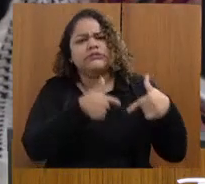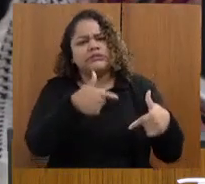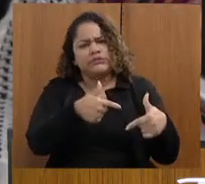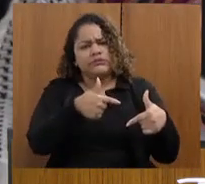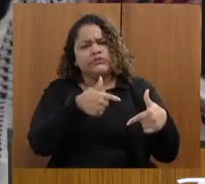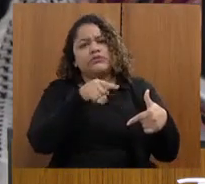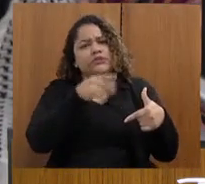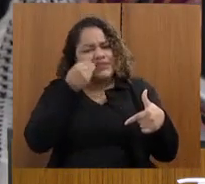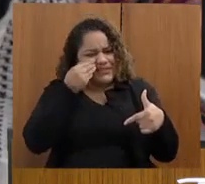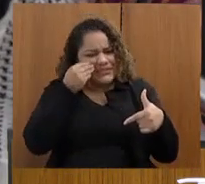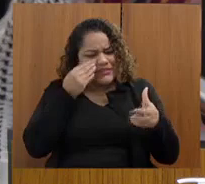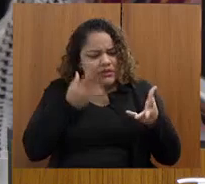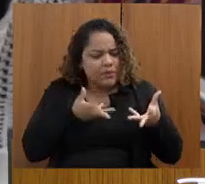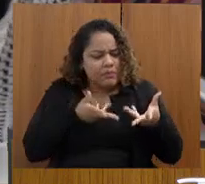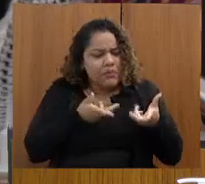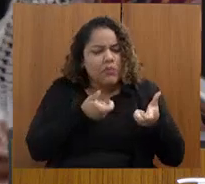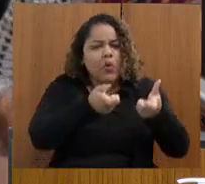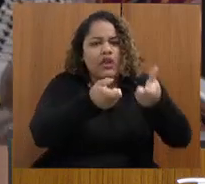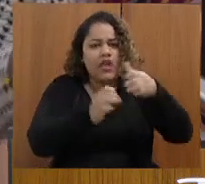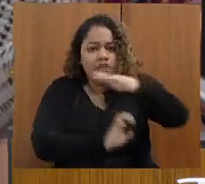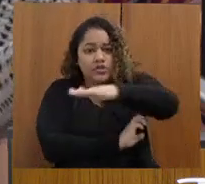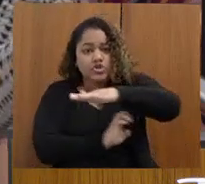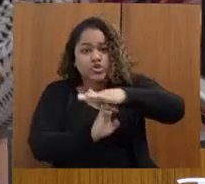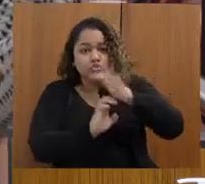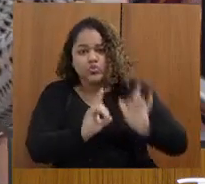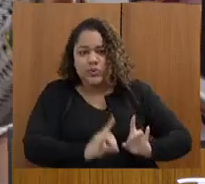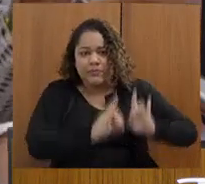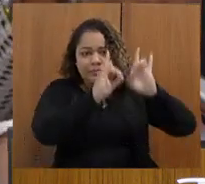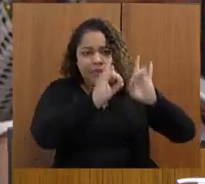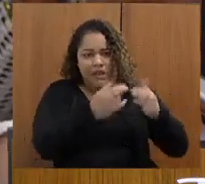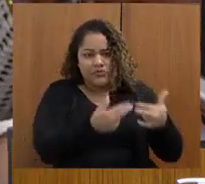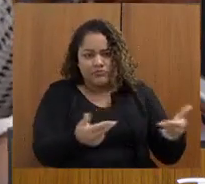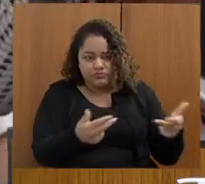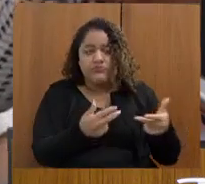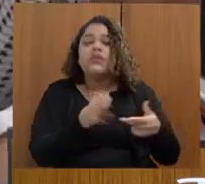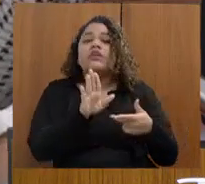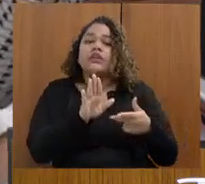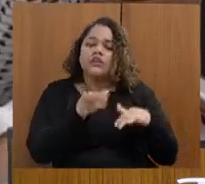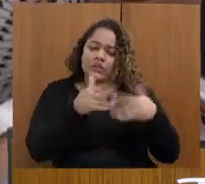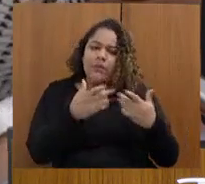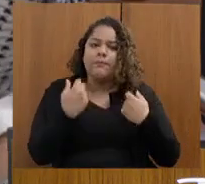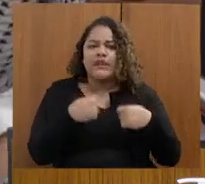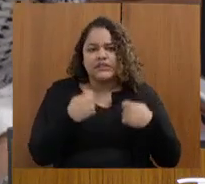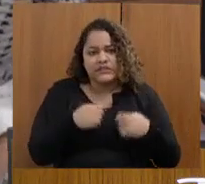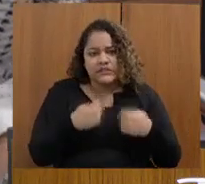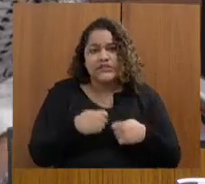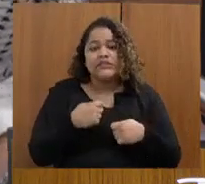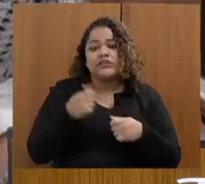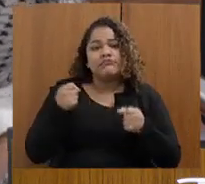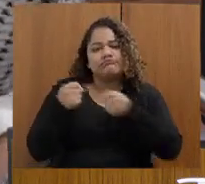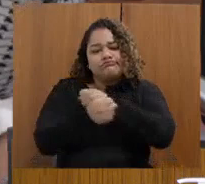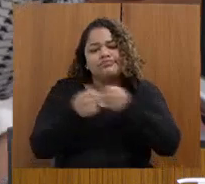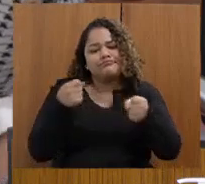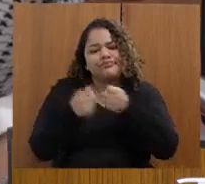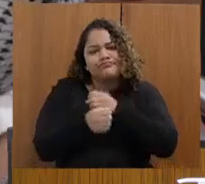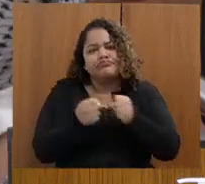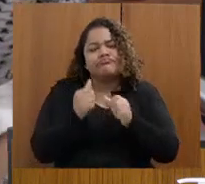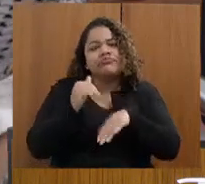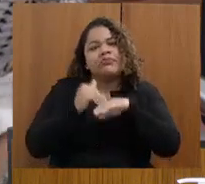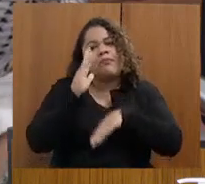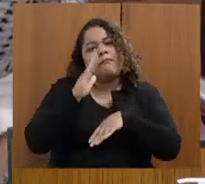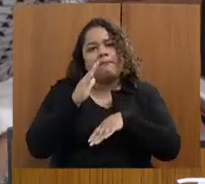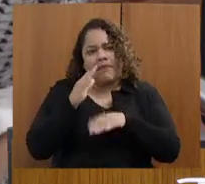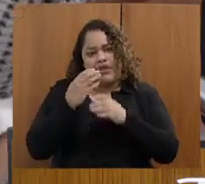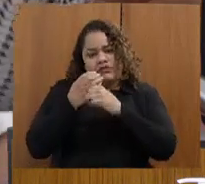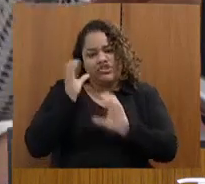as nossas relações físicas é necessário que tenhamos em um corpo técnico é ampliado para que nós possamos avançar cada vez